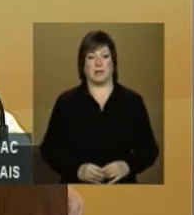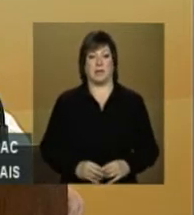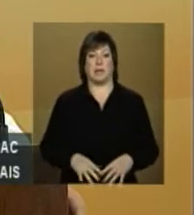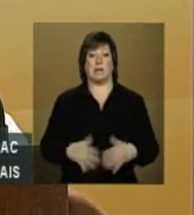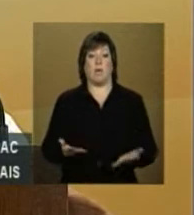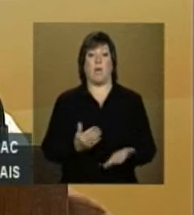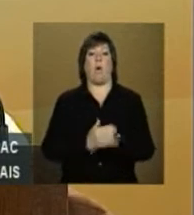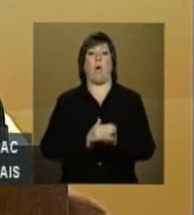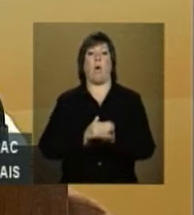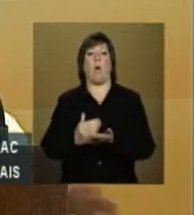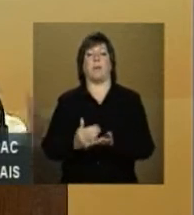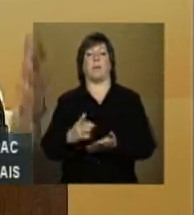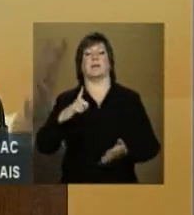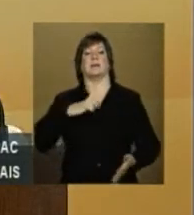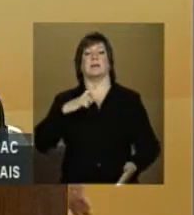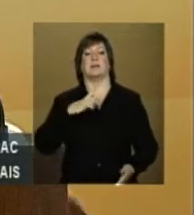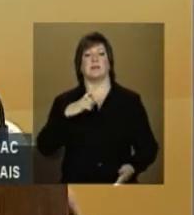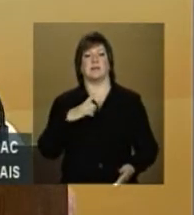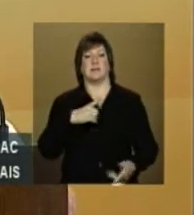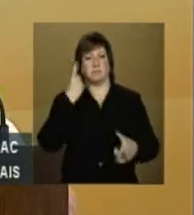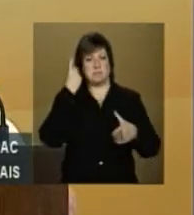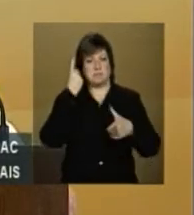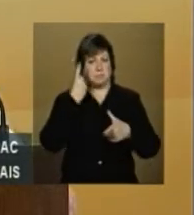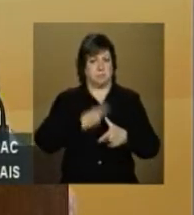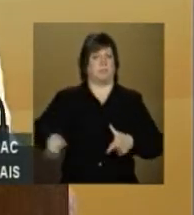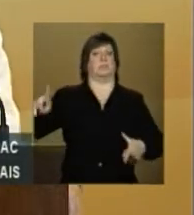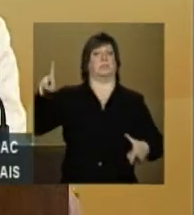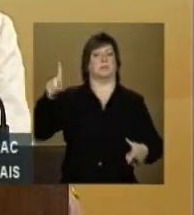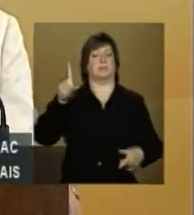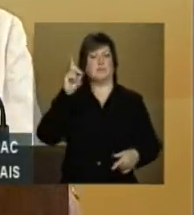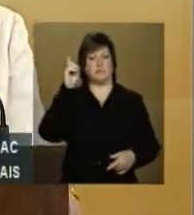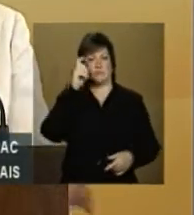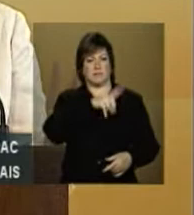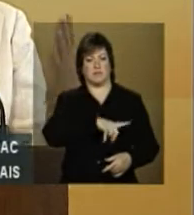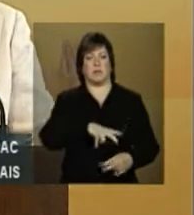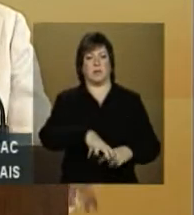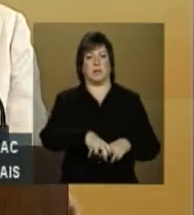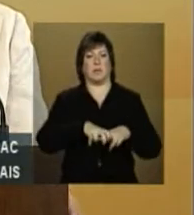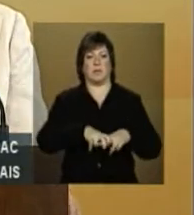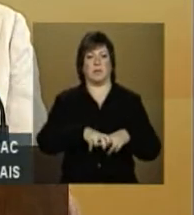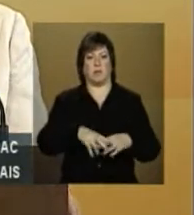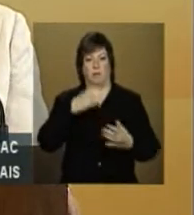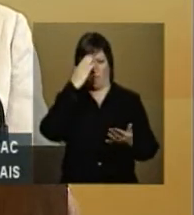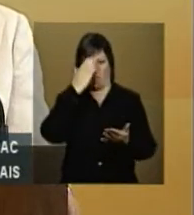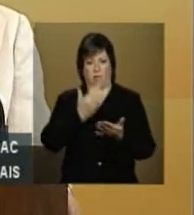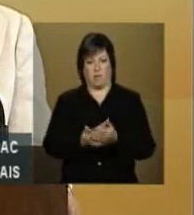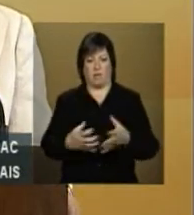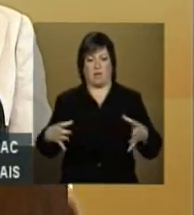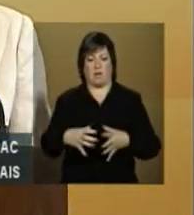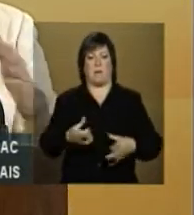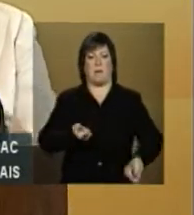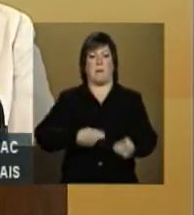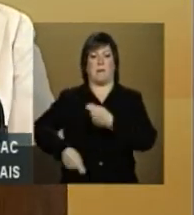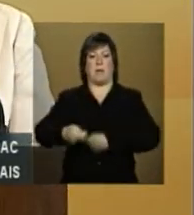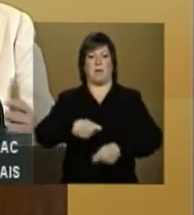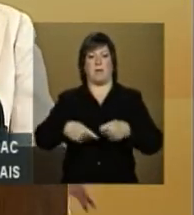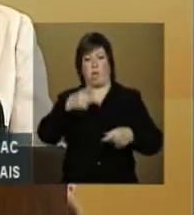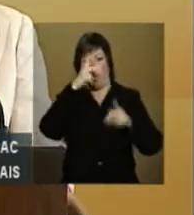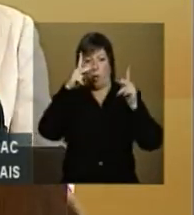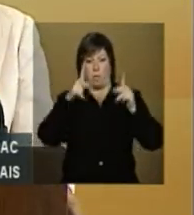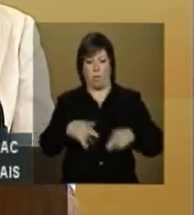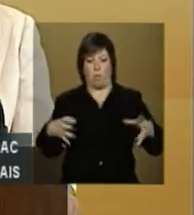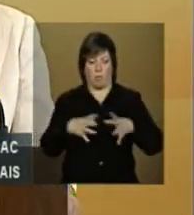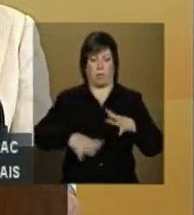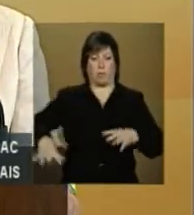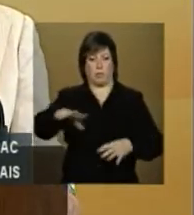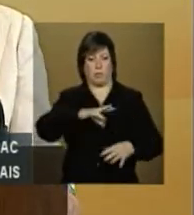começa a haver um grande problema de confiança dos mercados e da população em